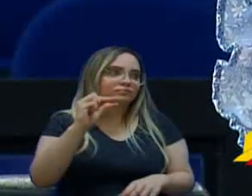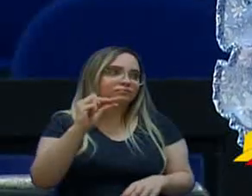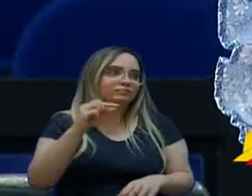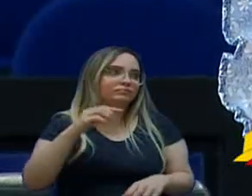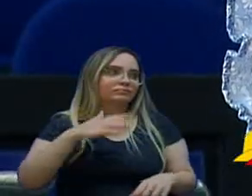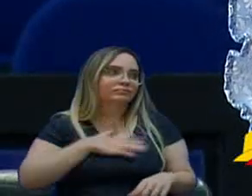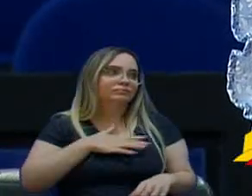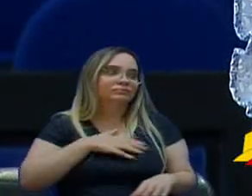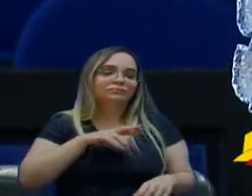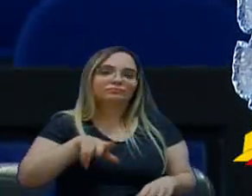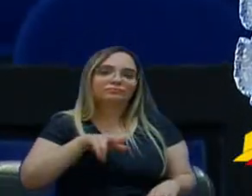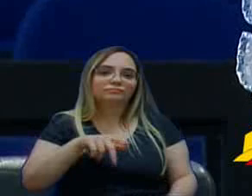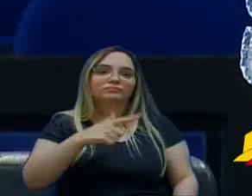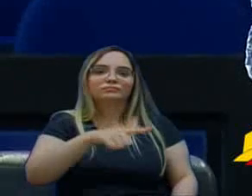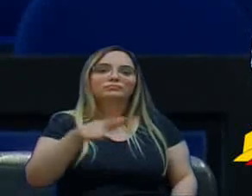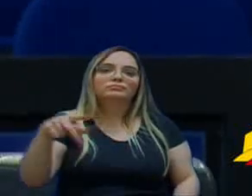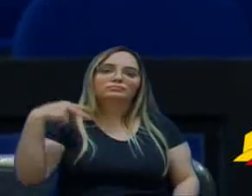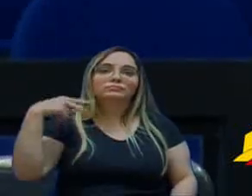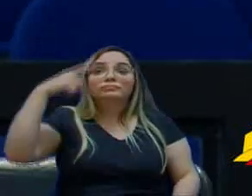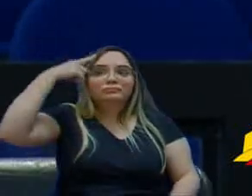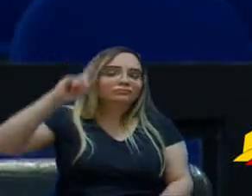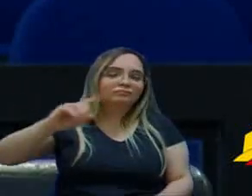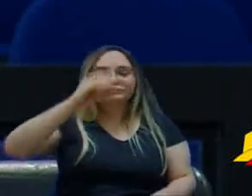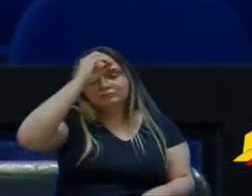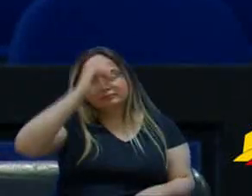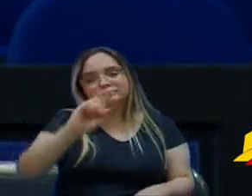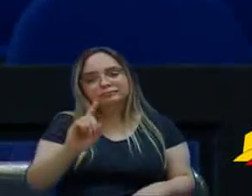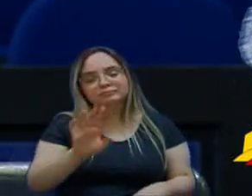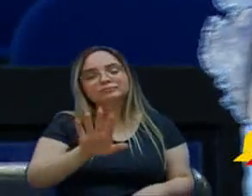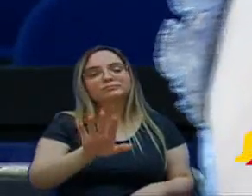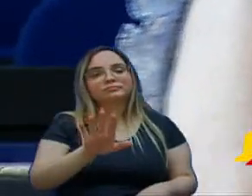é para falar que os outros vereadores não sabem o que estão fazendo, mas